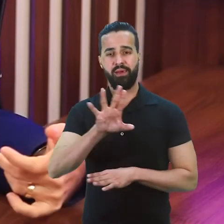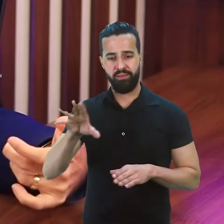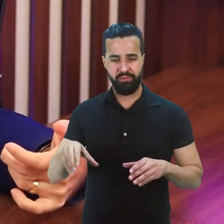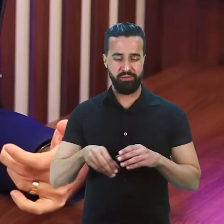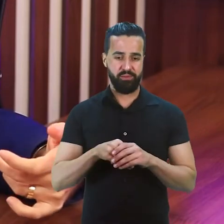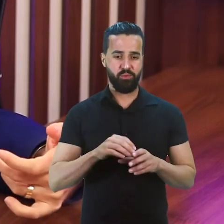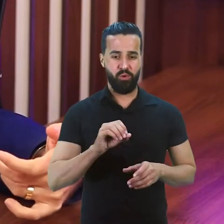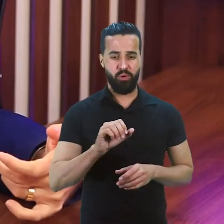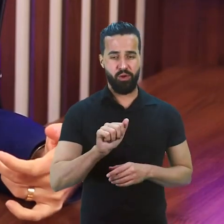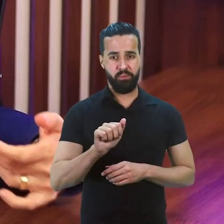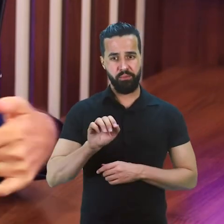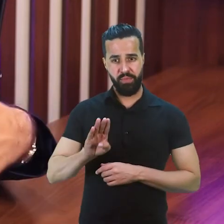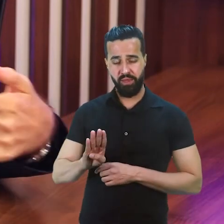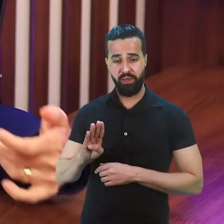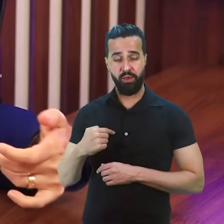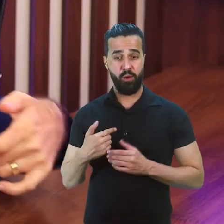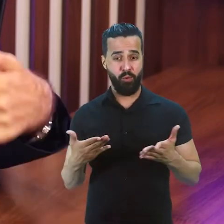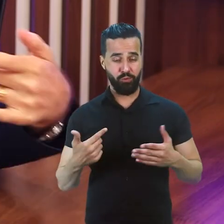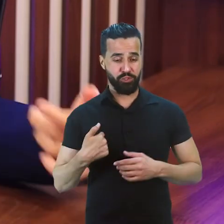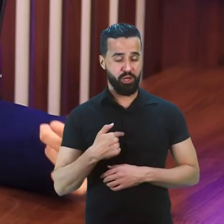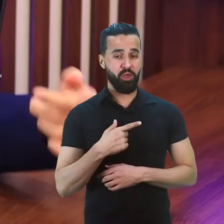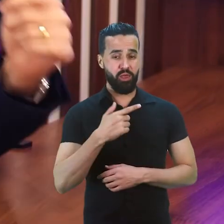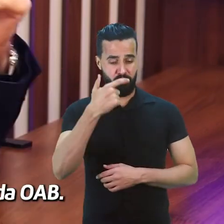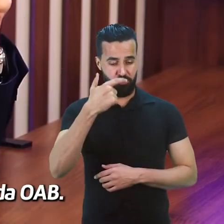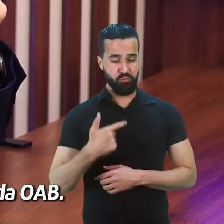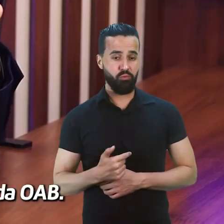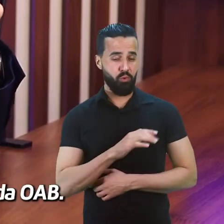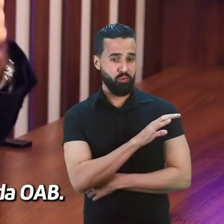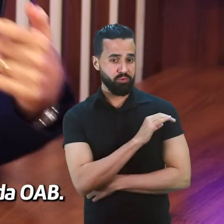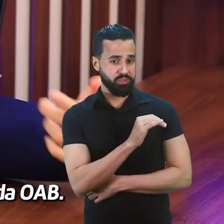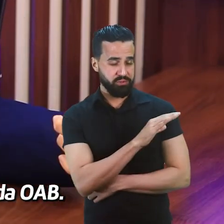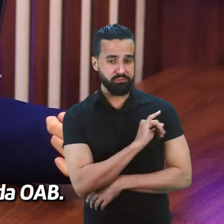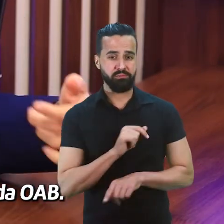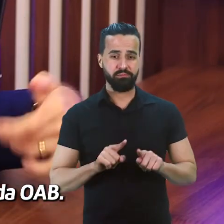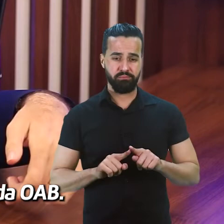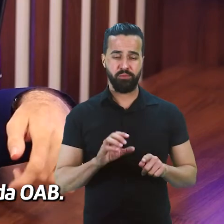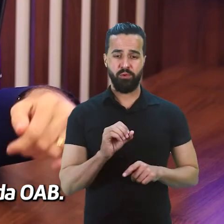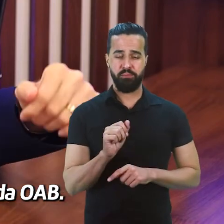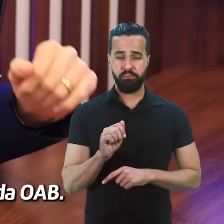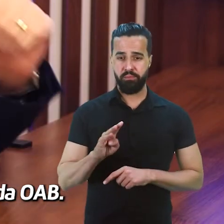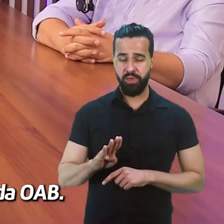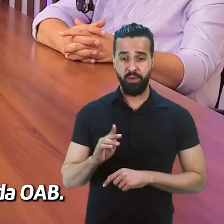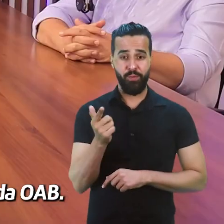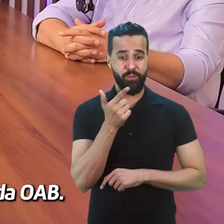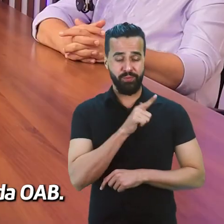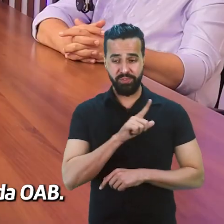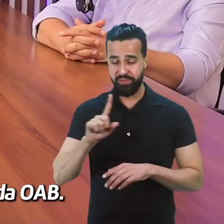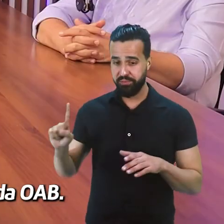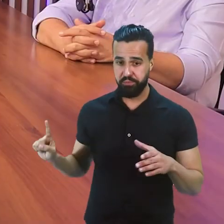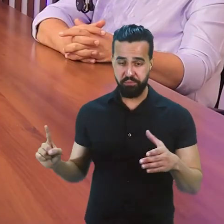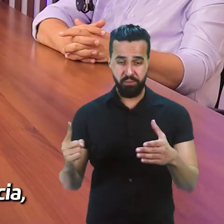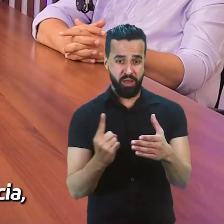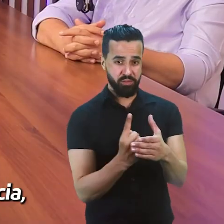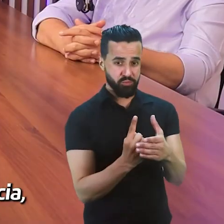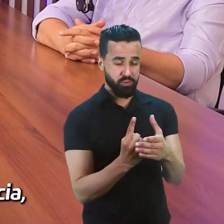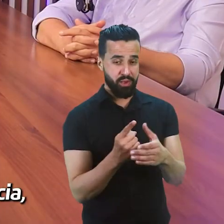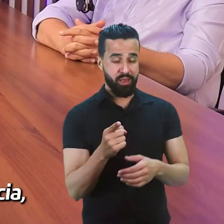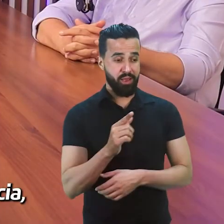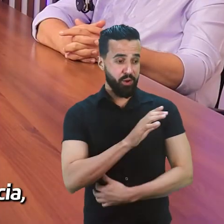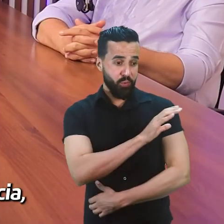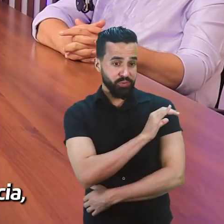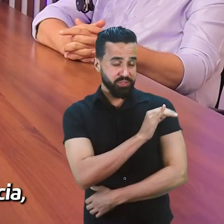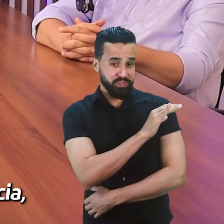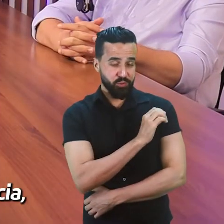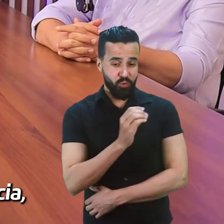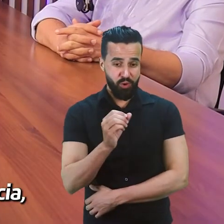sou conselheiro da OAB, pessoa com deficiência, estou ali porque conquistei meu espaço. No Conselho da OAB, então, Antônio, não